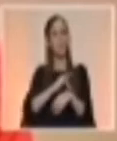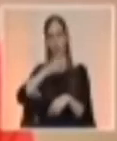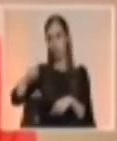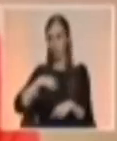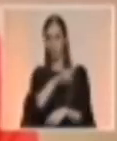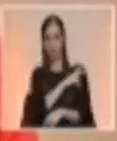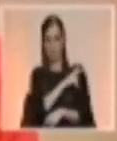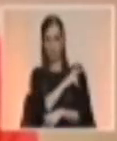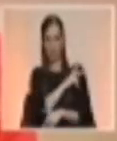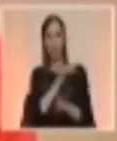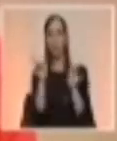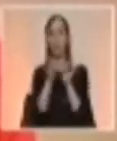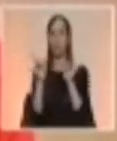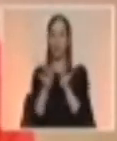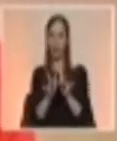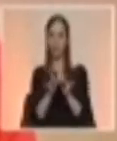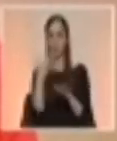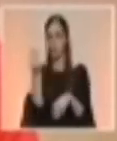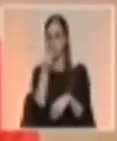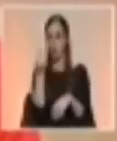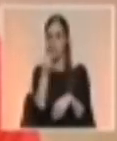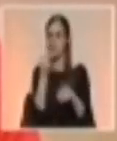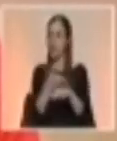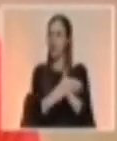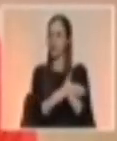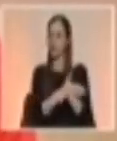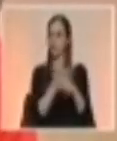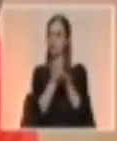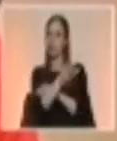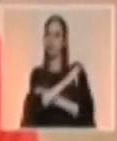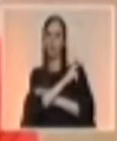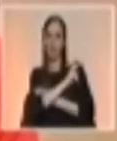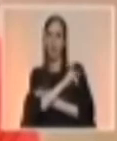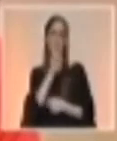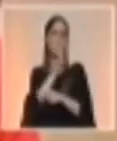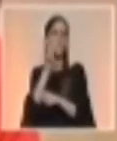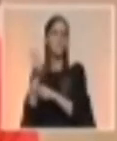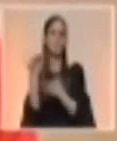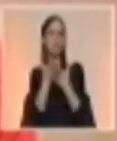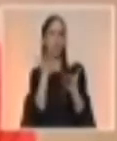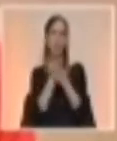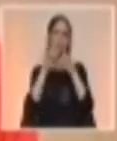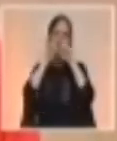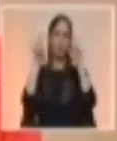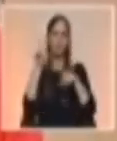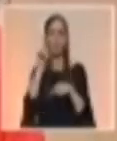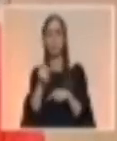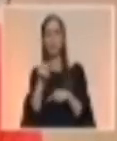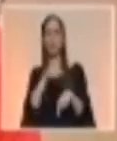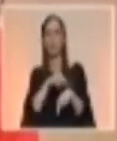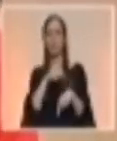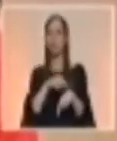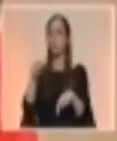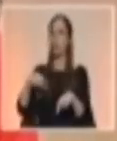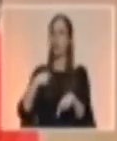universidade, com o contacto que temos com estes jovens pré-universitários, quer através das visitas que fazemos às escolas secundárias, quer quando eles nos